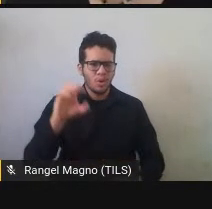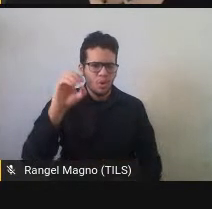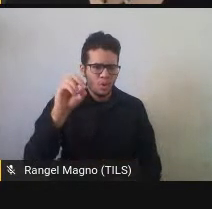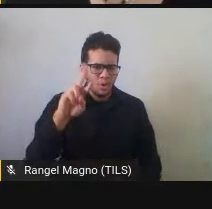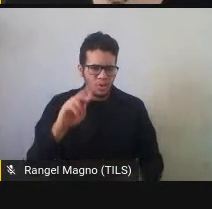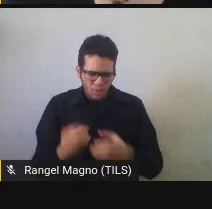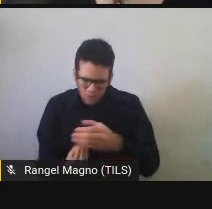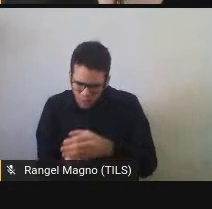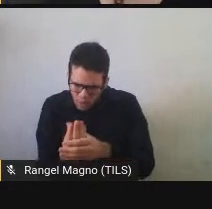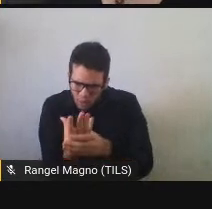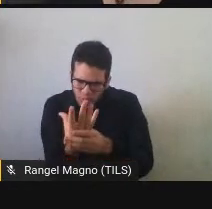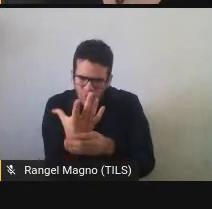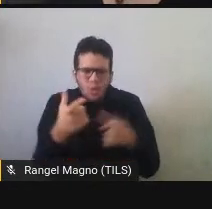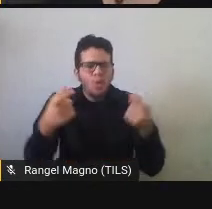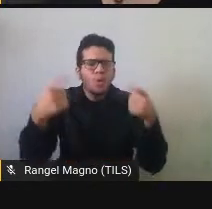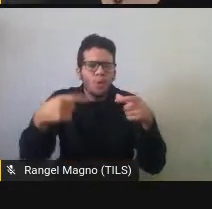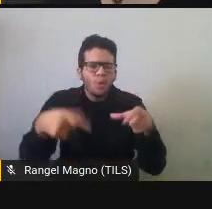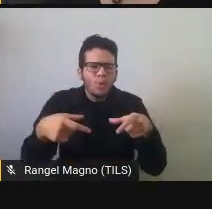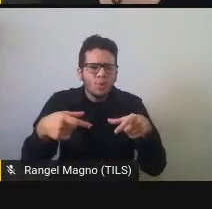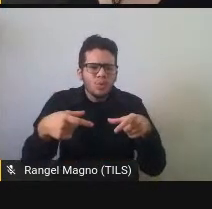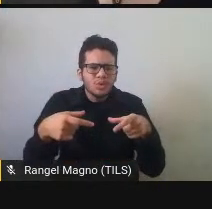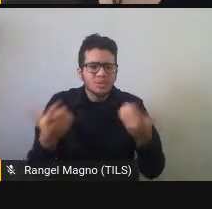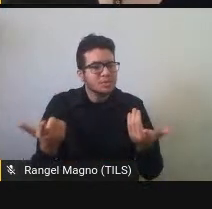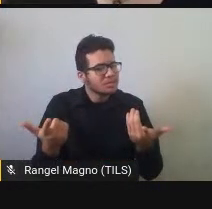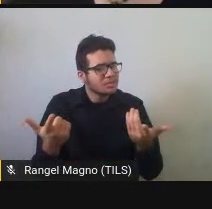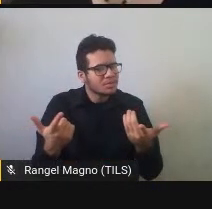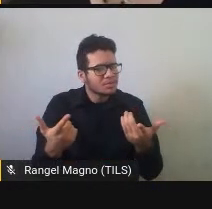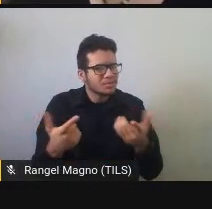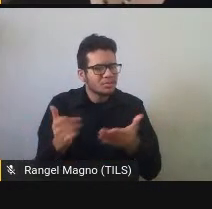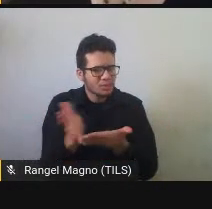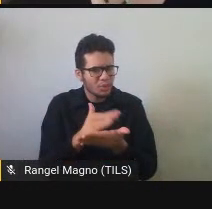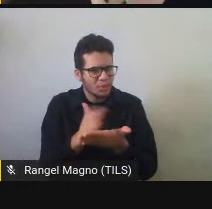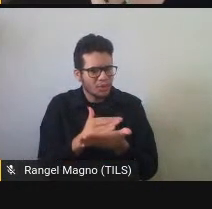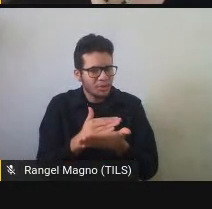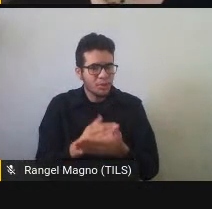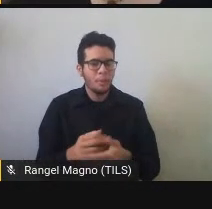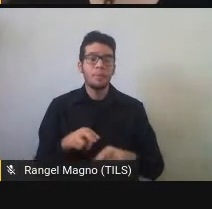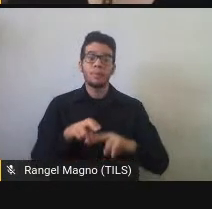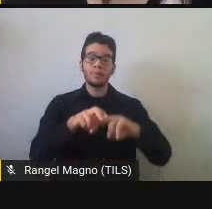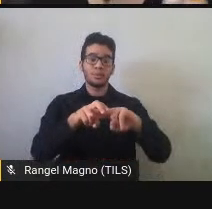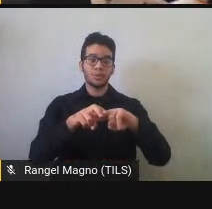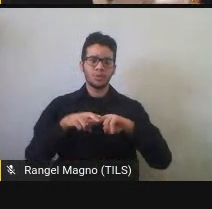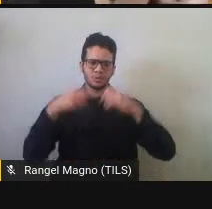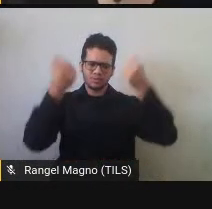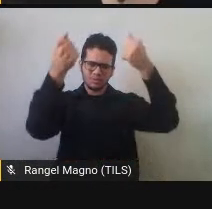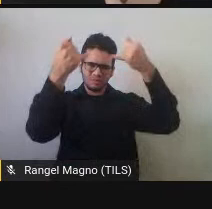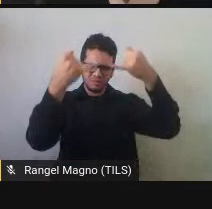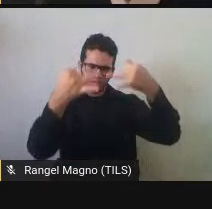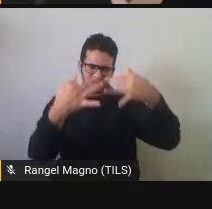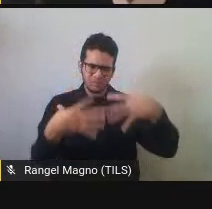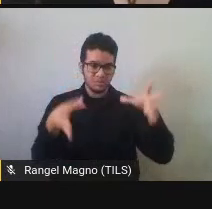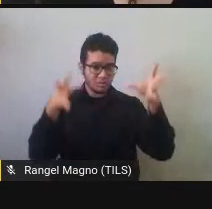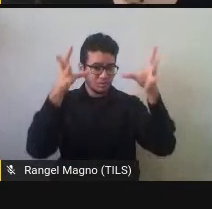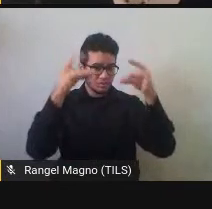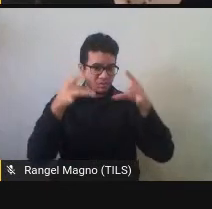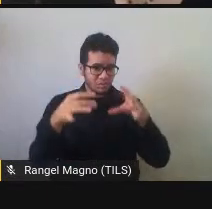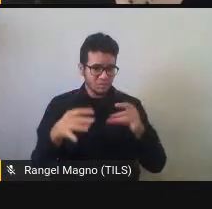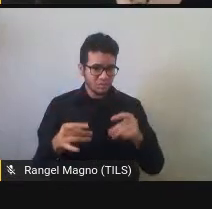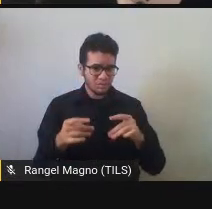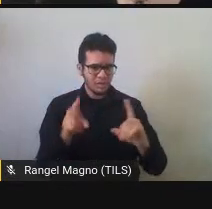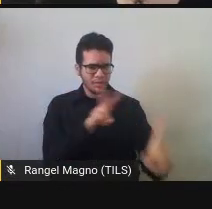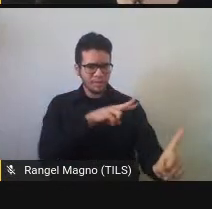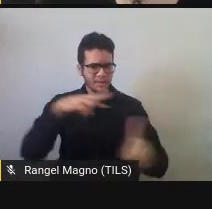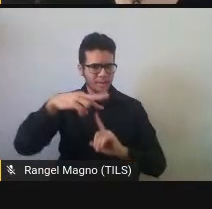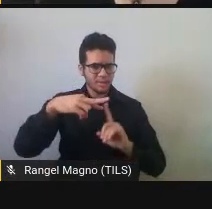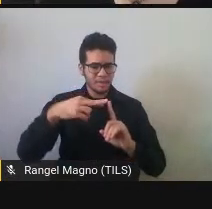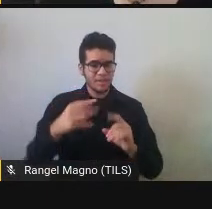desse livro por isso que ele inicia a primeira folha do relato apresentando o fragmento anterior a esse que eu mostrei para vocês